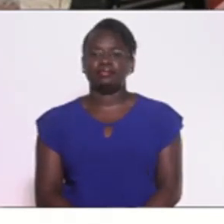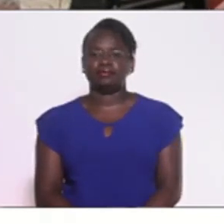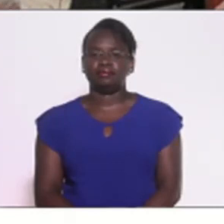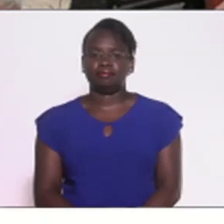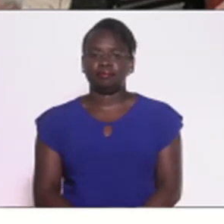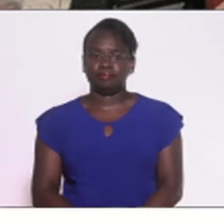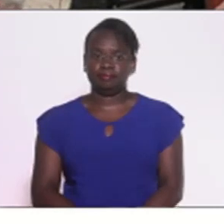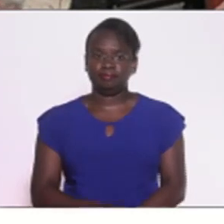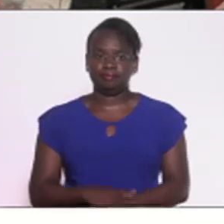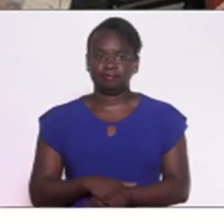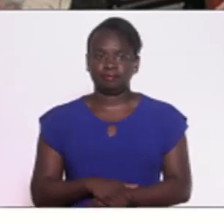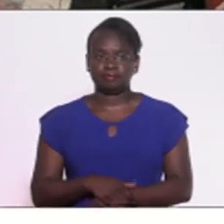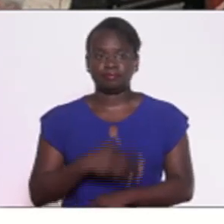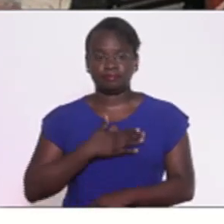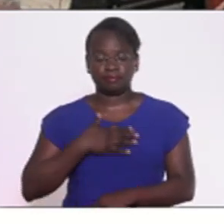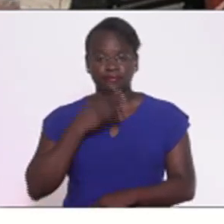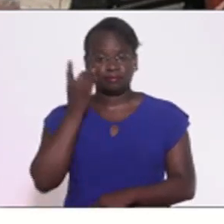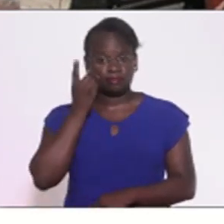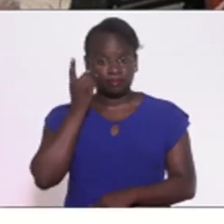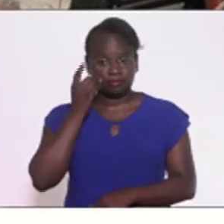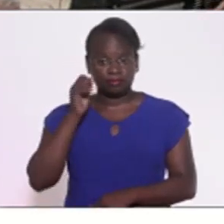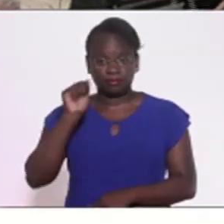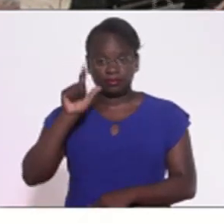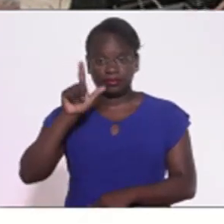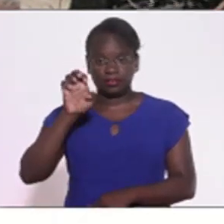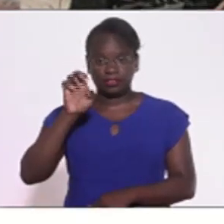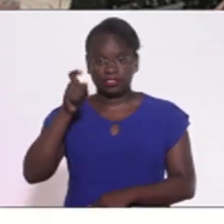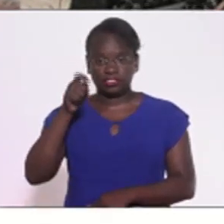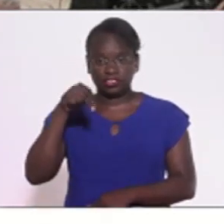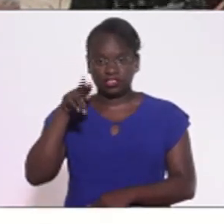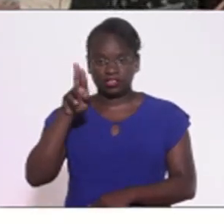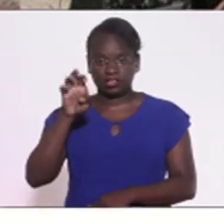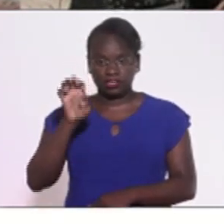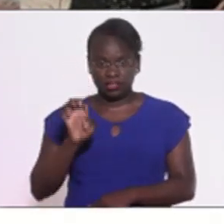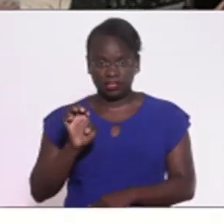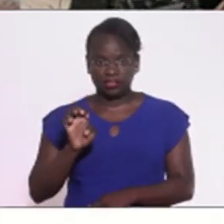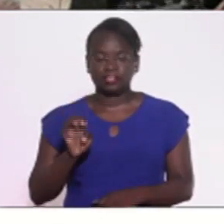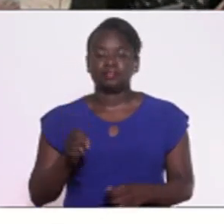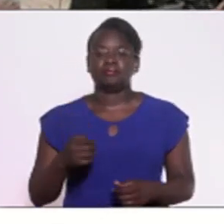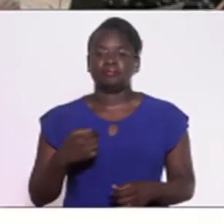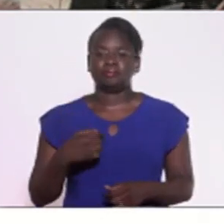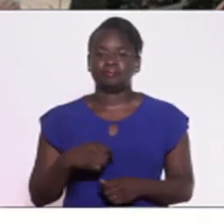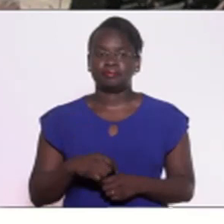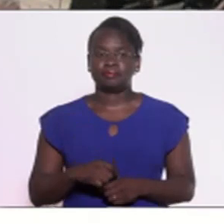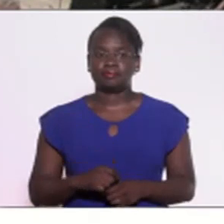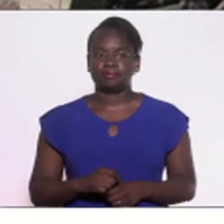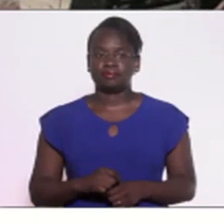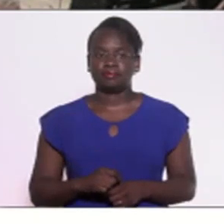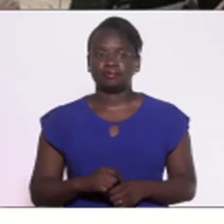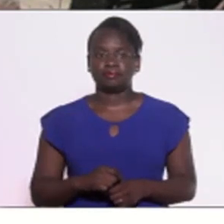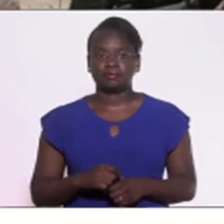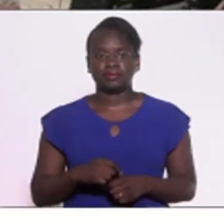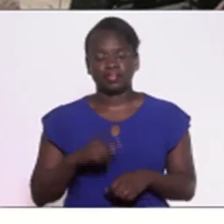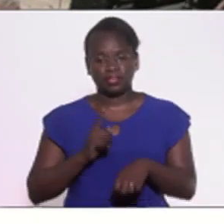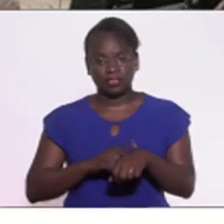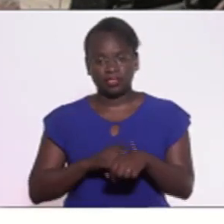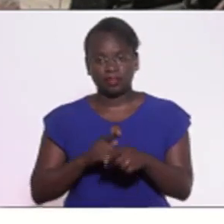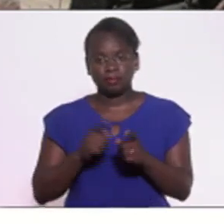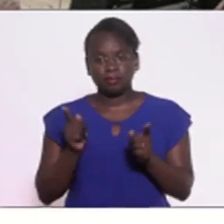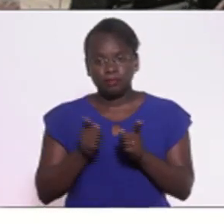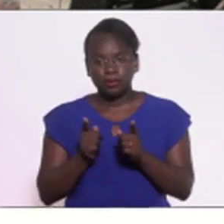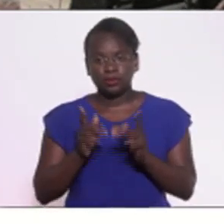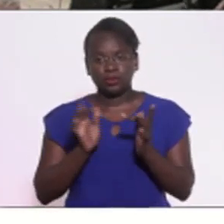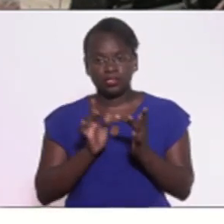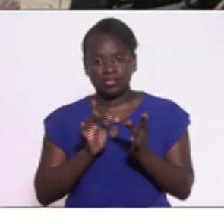Caríssimo deputado Alexandre Knobloch, que posso, apesar do pouco tempo de